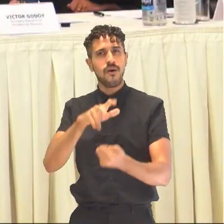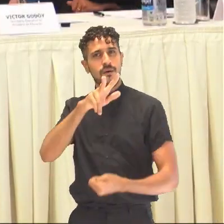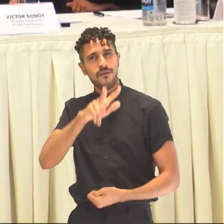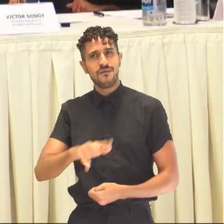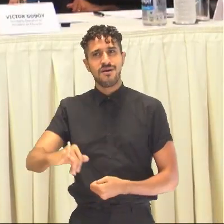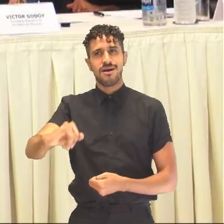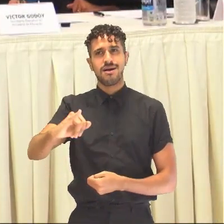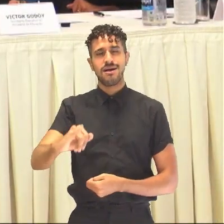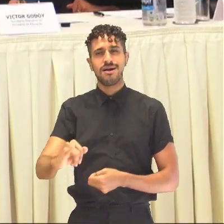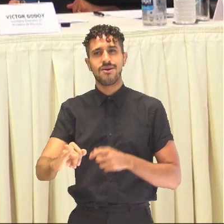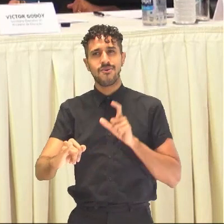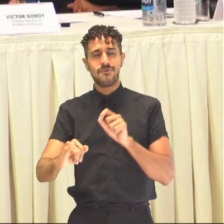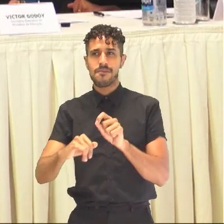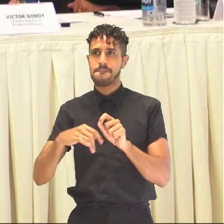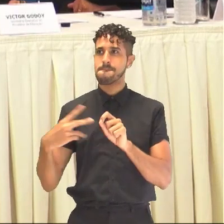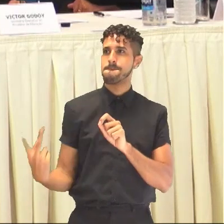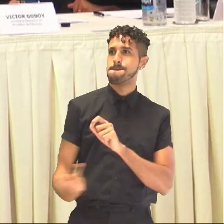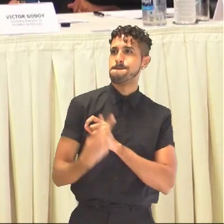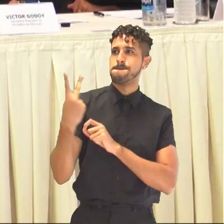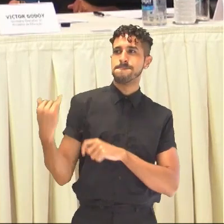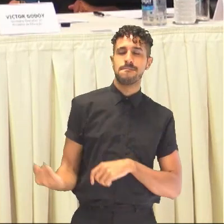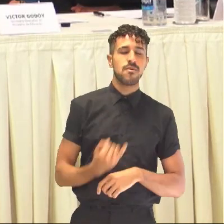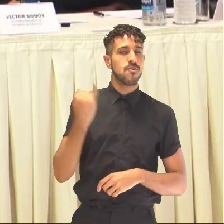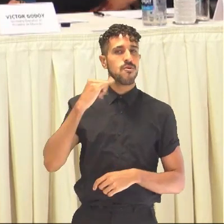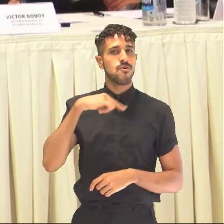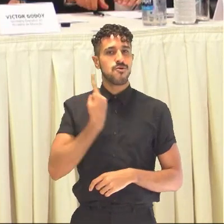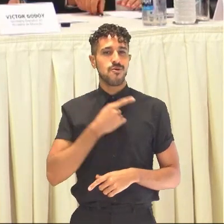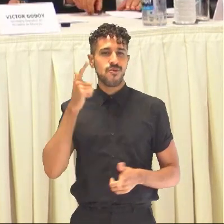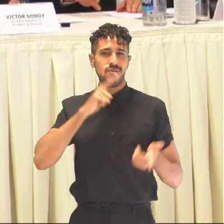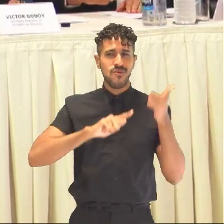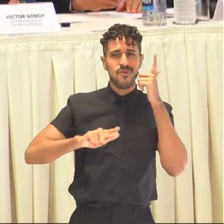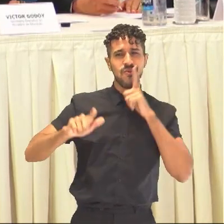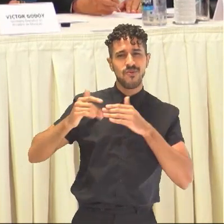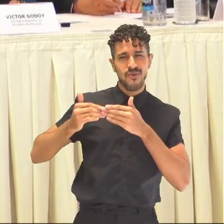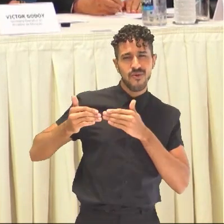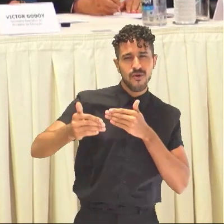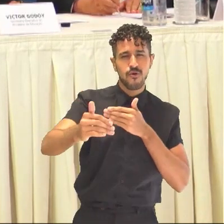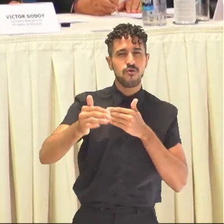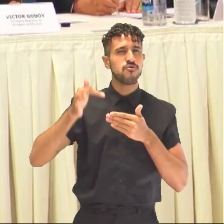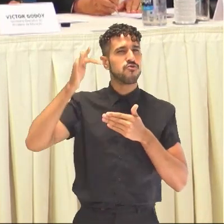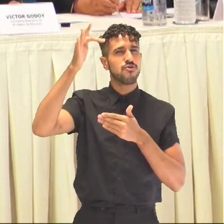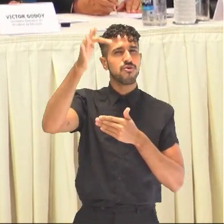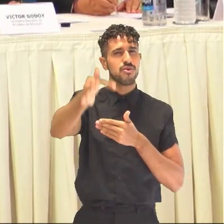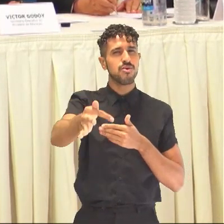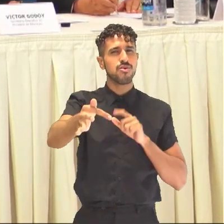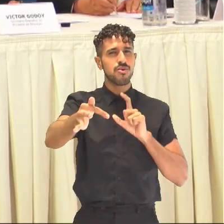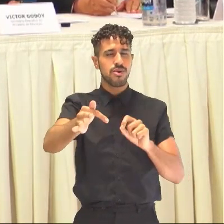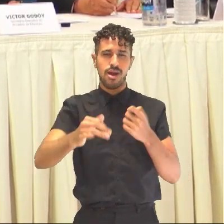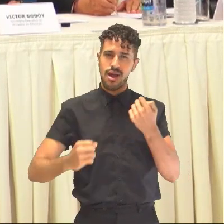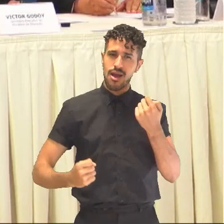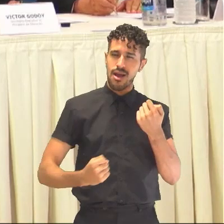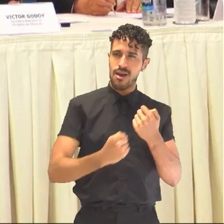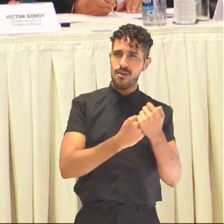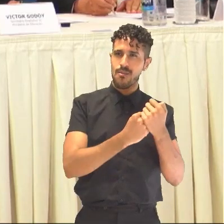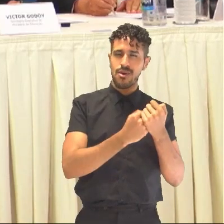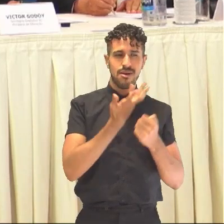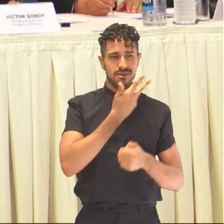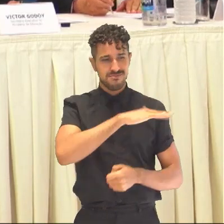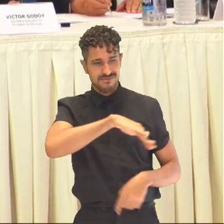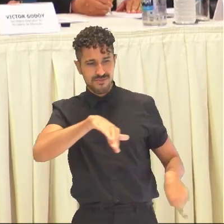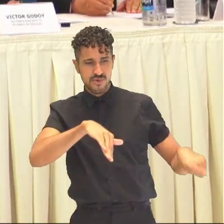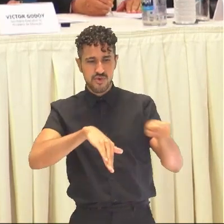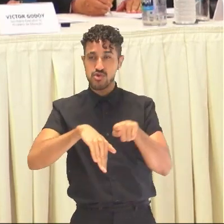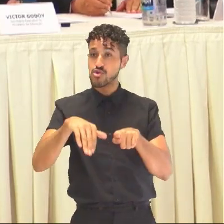ser de suma importância para que nós possamos lá na frente apoiar essas